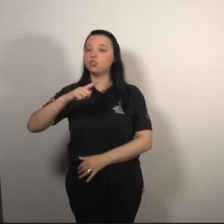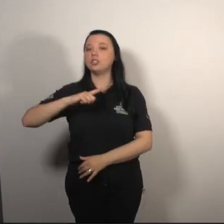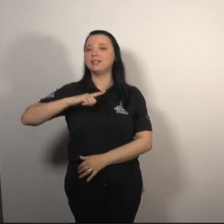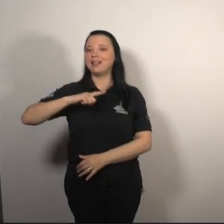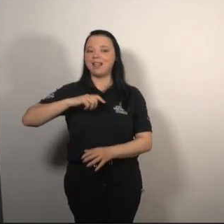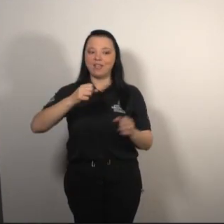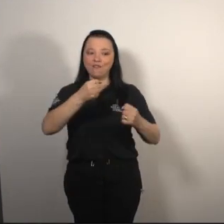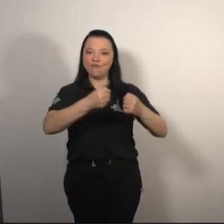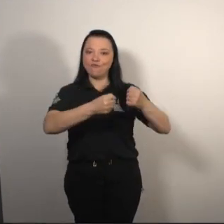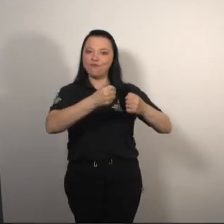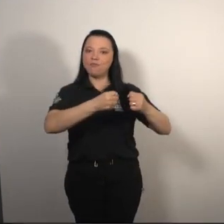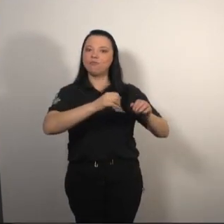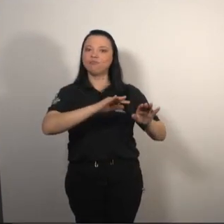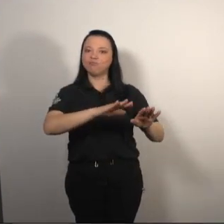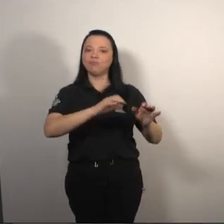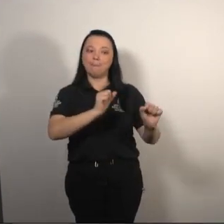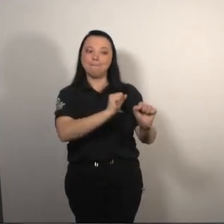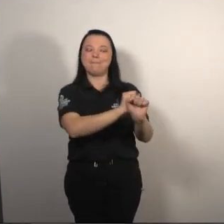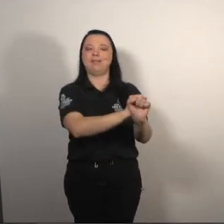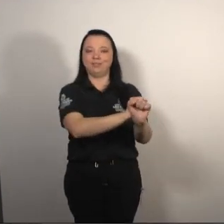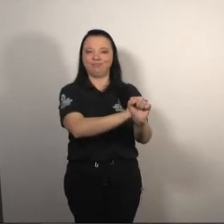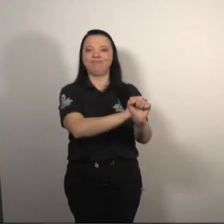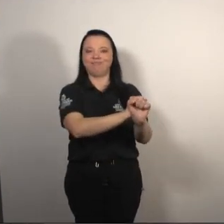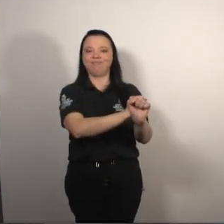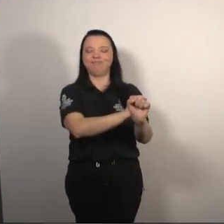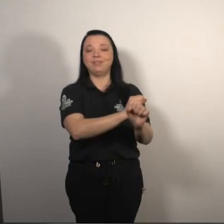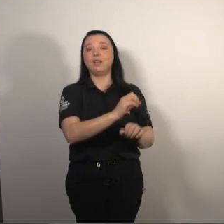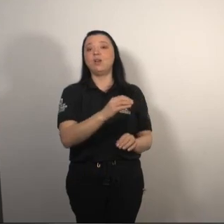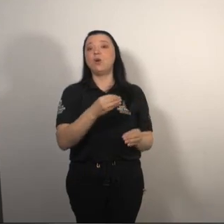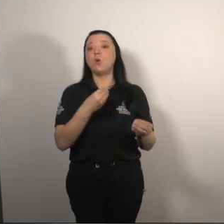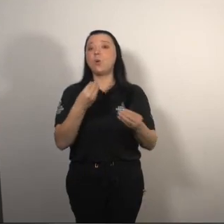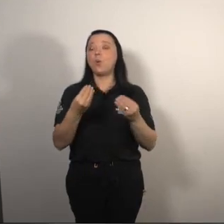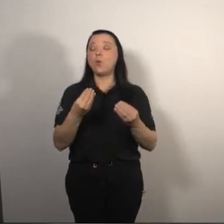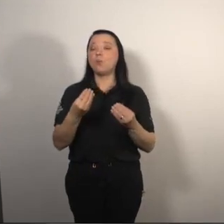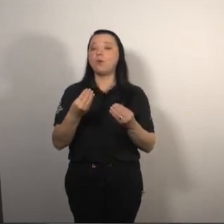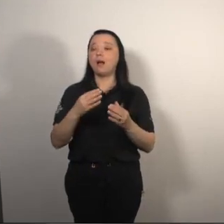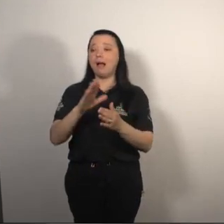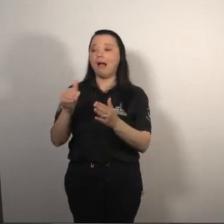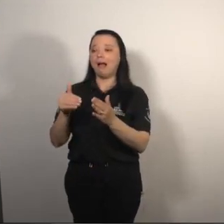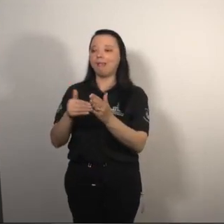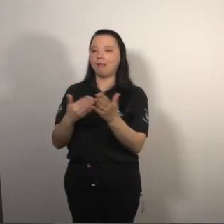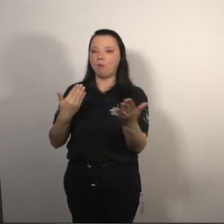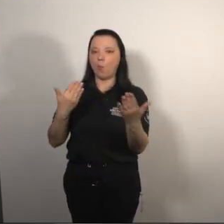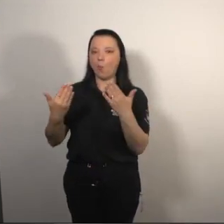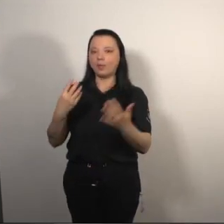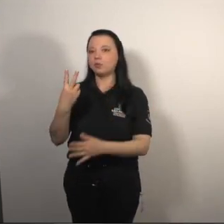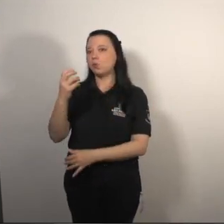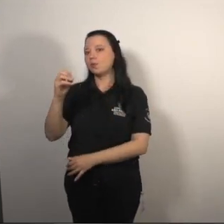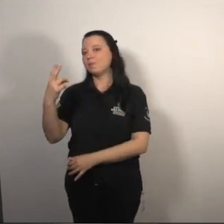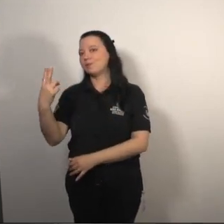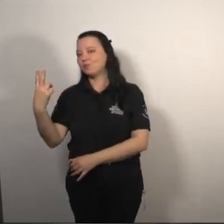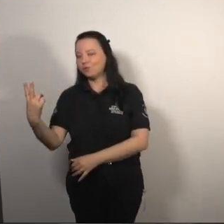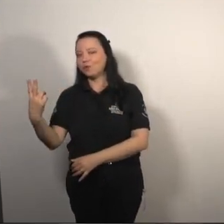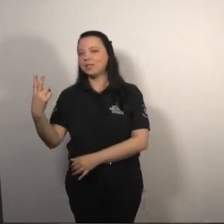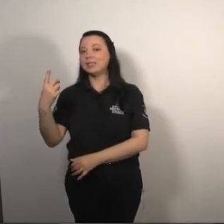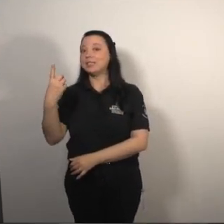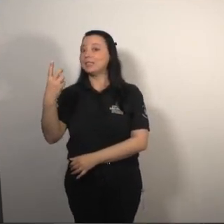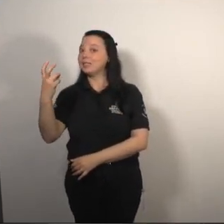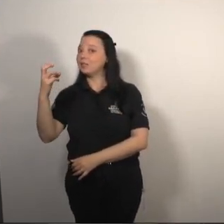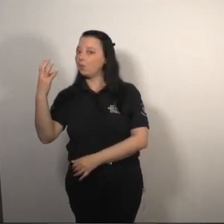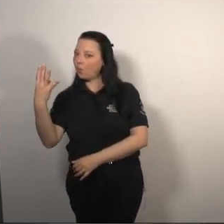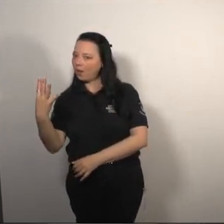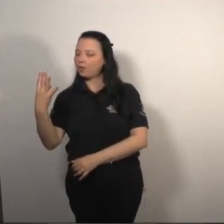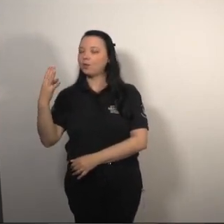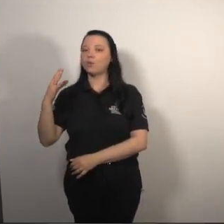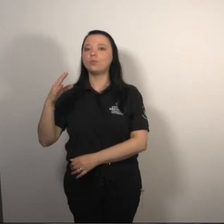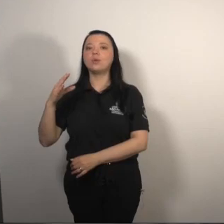Paulo, um aumento de 40% na comparação com o mesmo período de 2022, com 154 casos. O